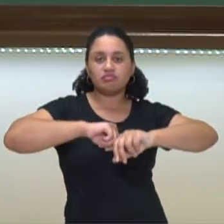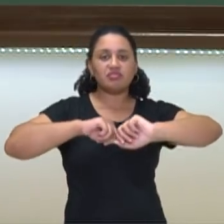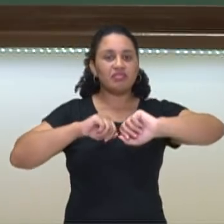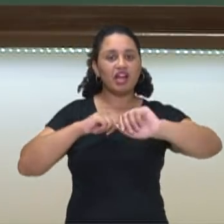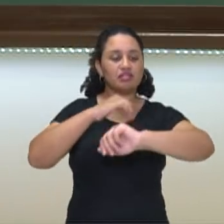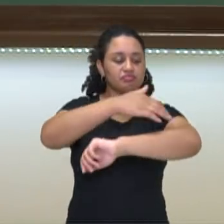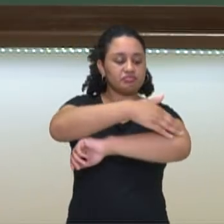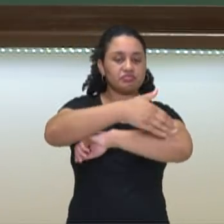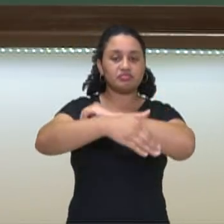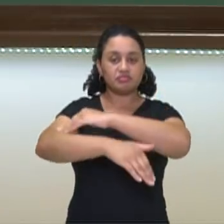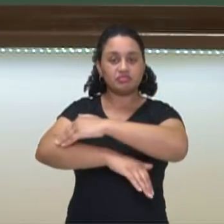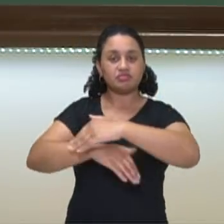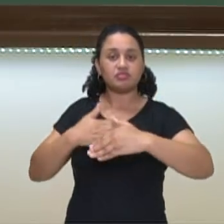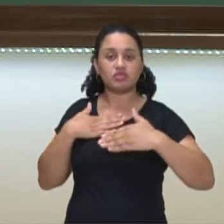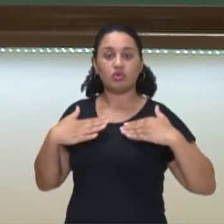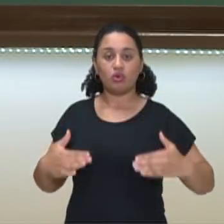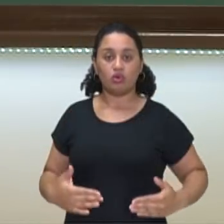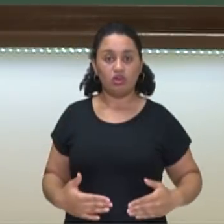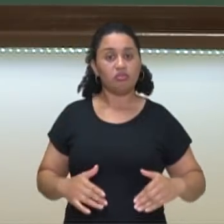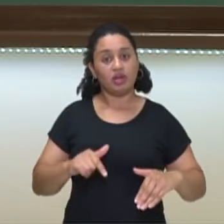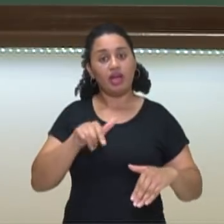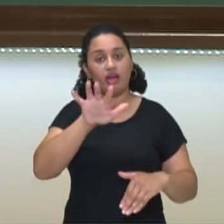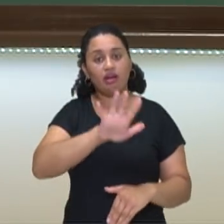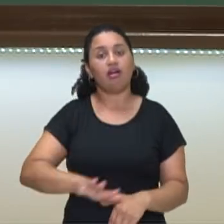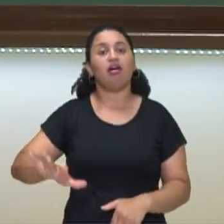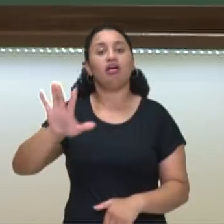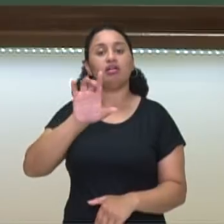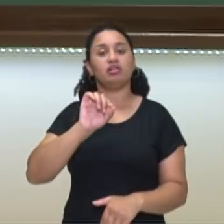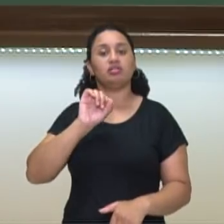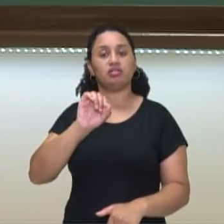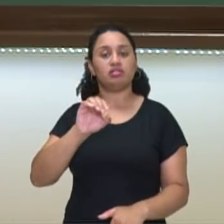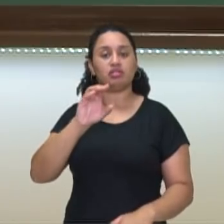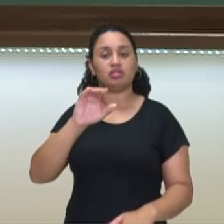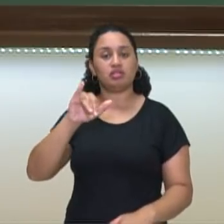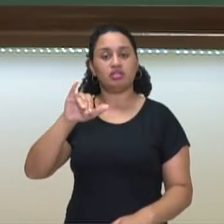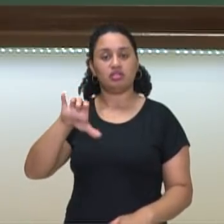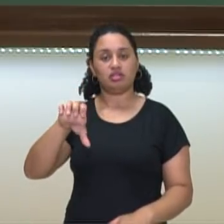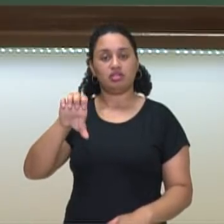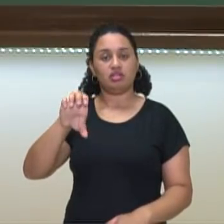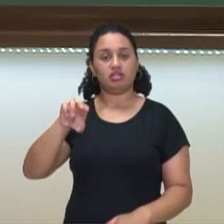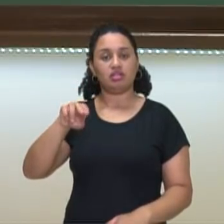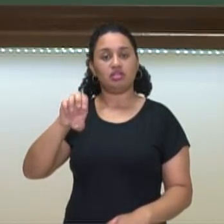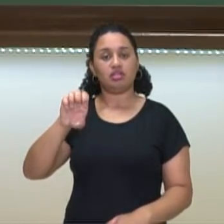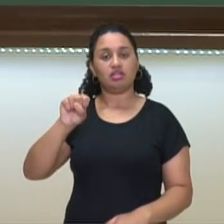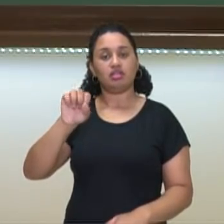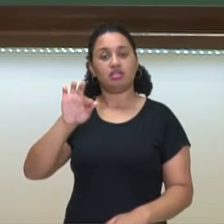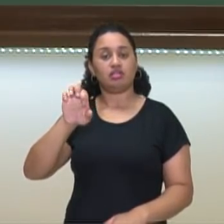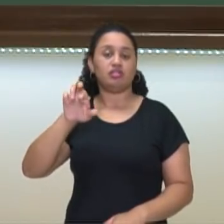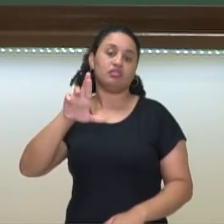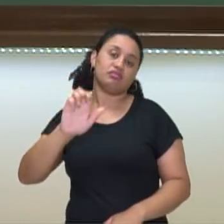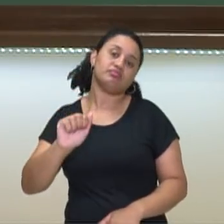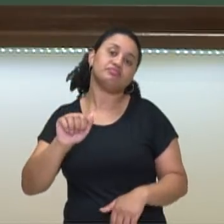são pontos na minha sinesfera. Então, são pontos,